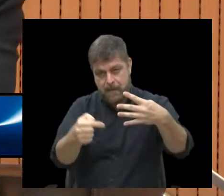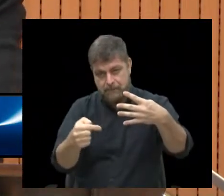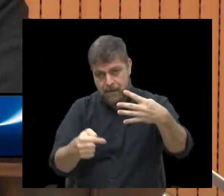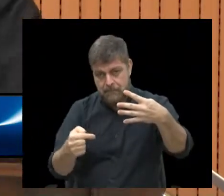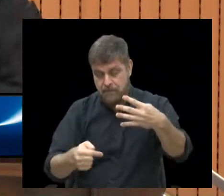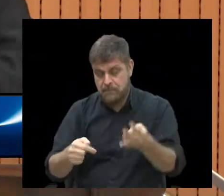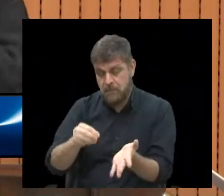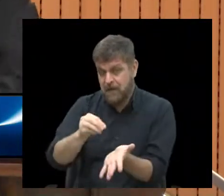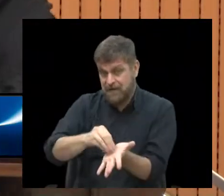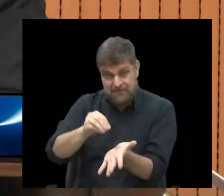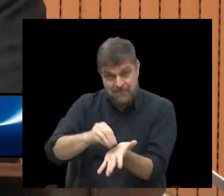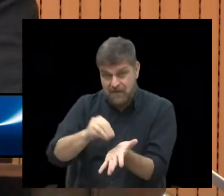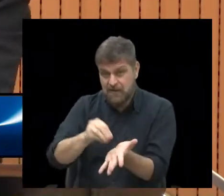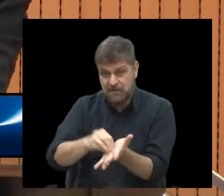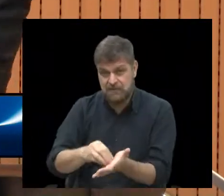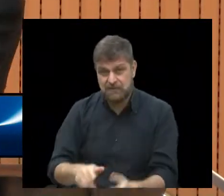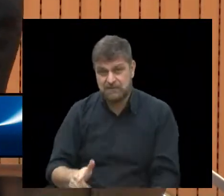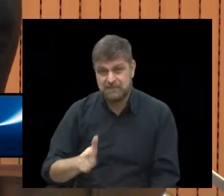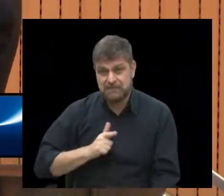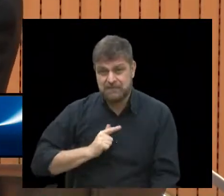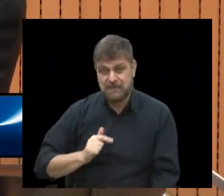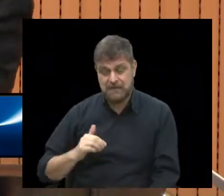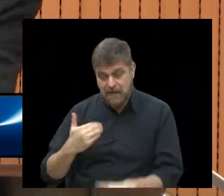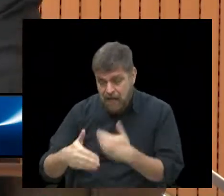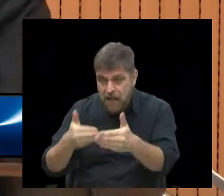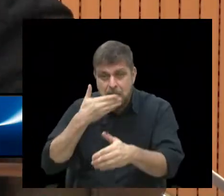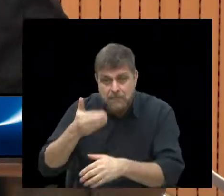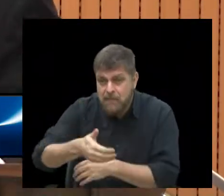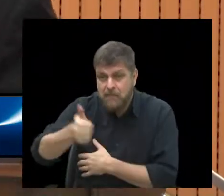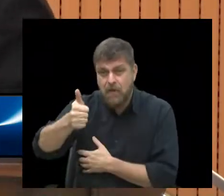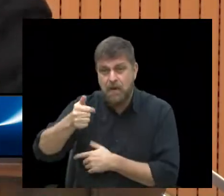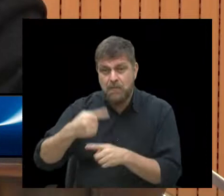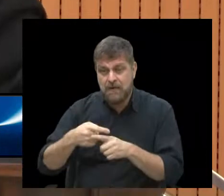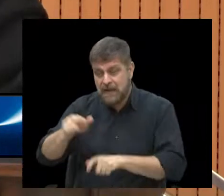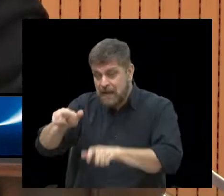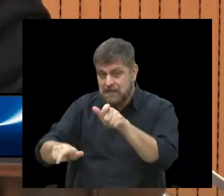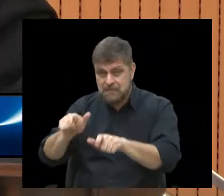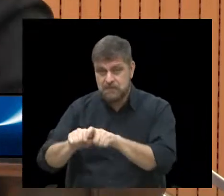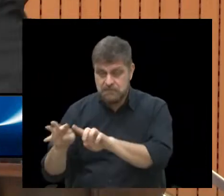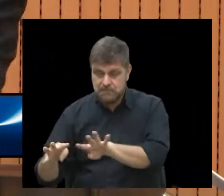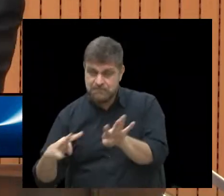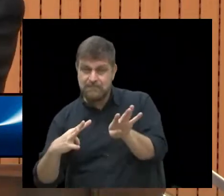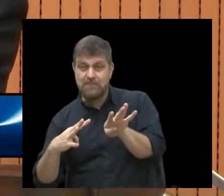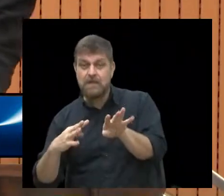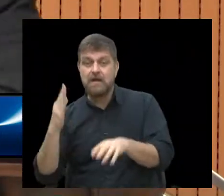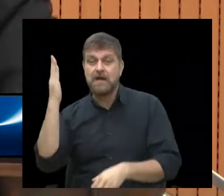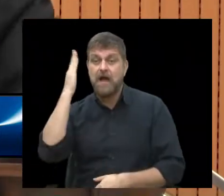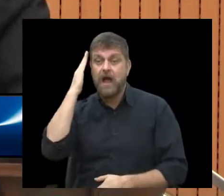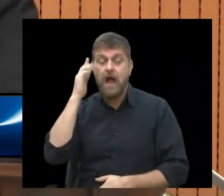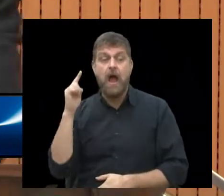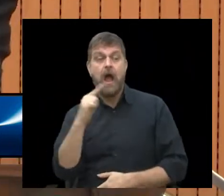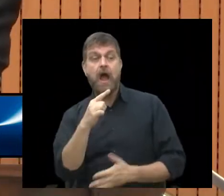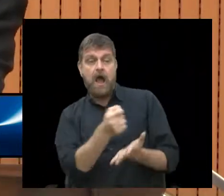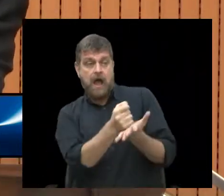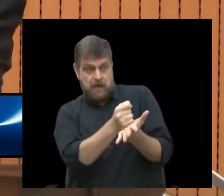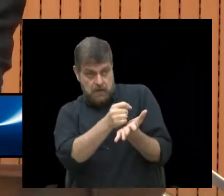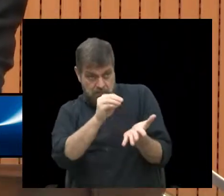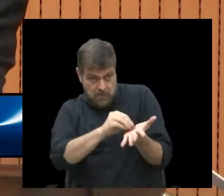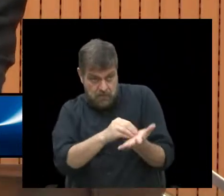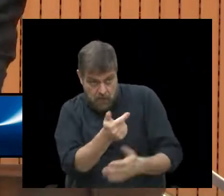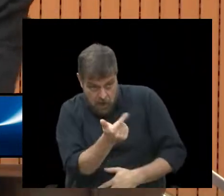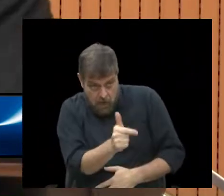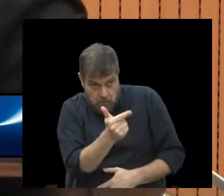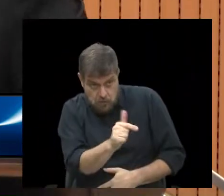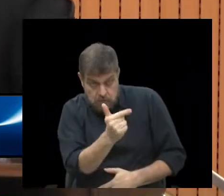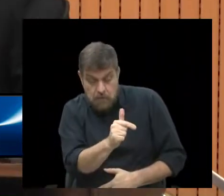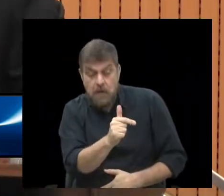nas farmácias é um avanço, porque ela permite às pessoas saberem o que está disponível e o que não está na